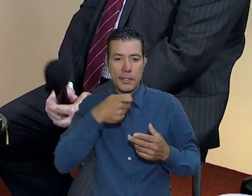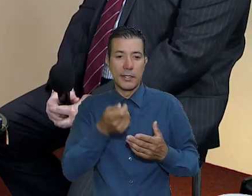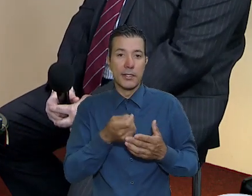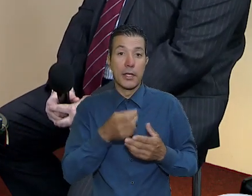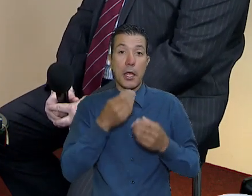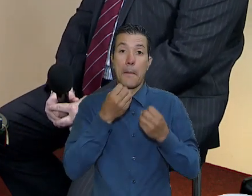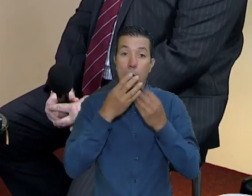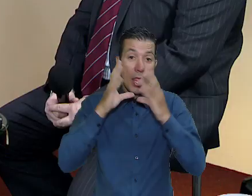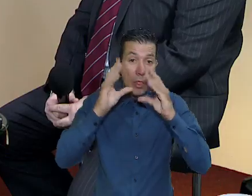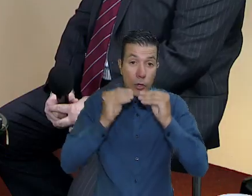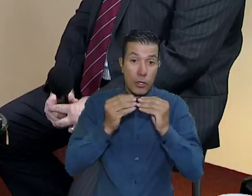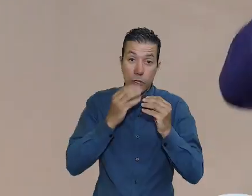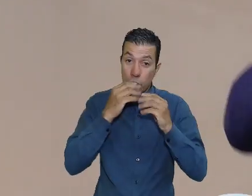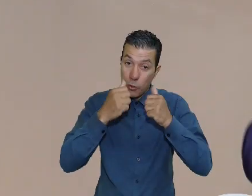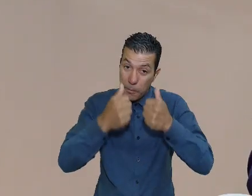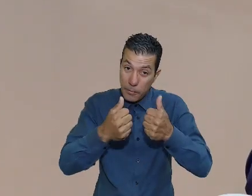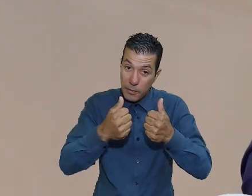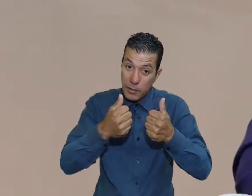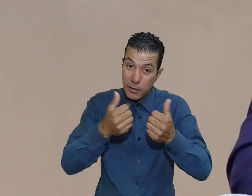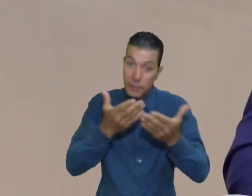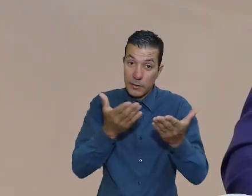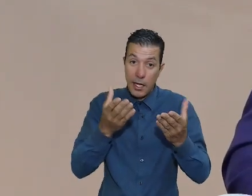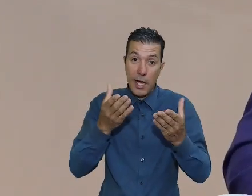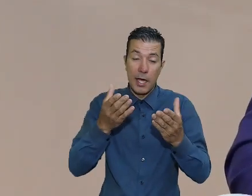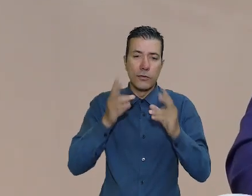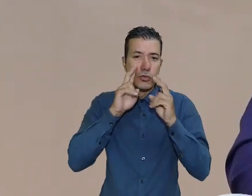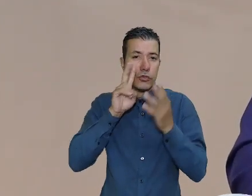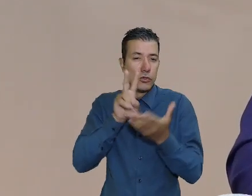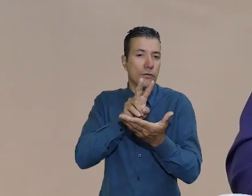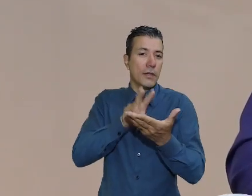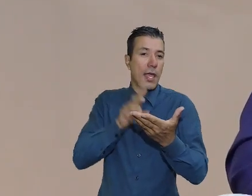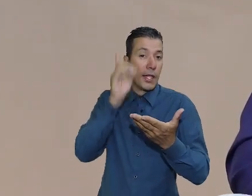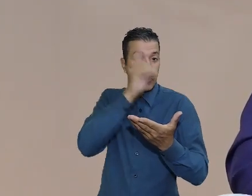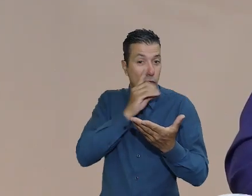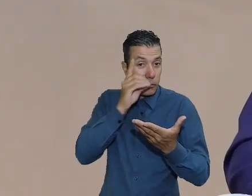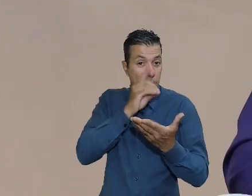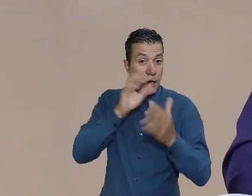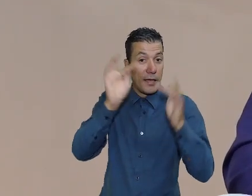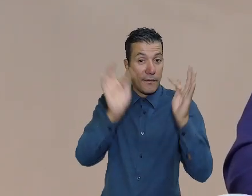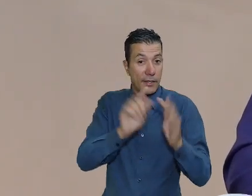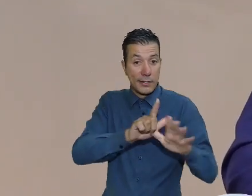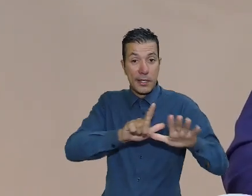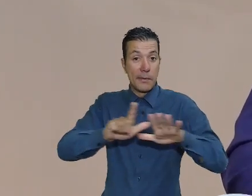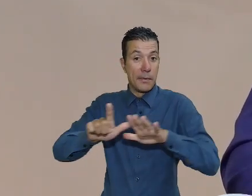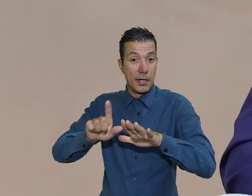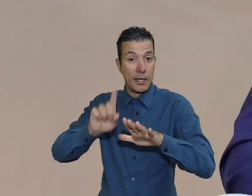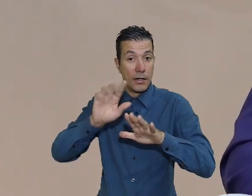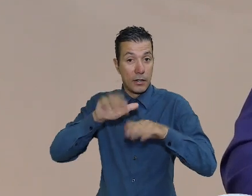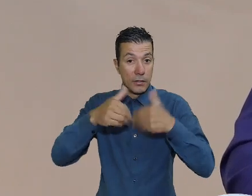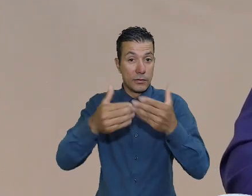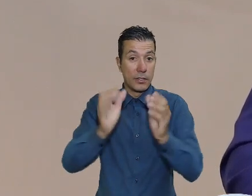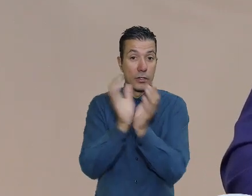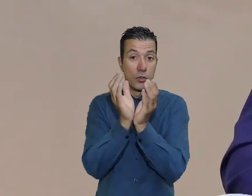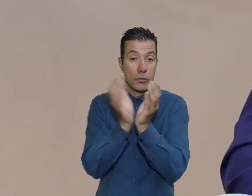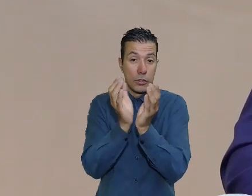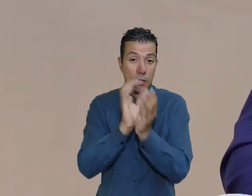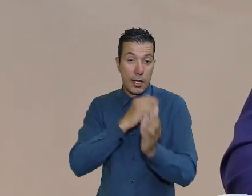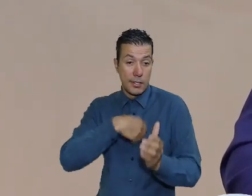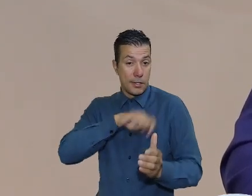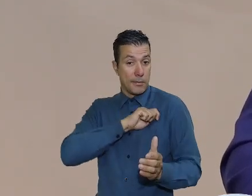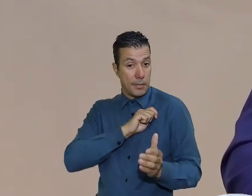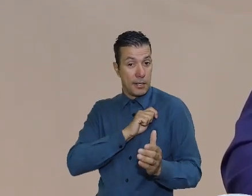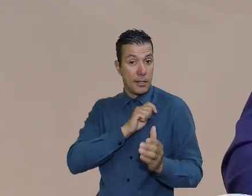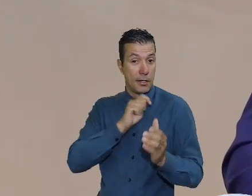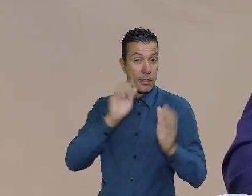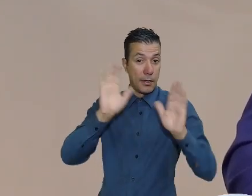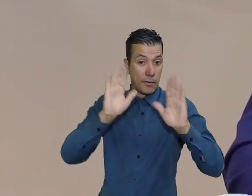Olá, buenas noches, todo bien? Tu que está nos escuchando e nesta noite de domingo. Uma feliz semana para todos vocês aí da comunidade hispana. Quero enviar